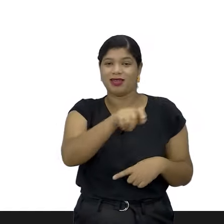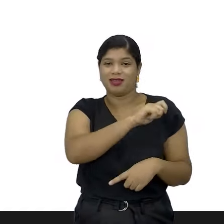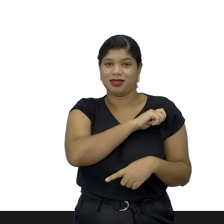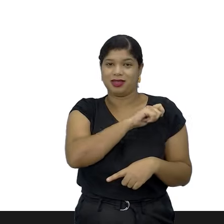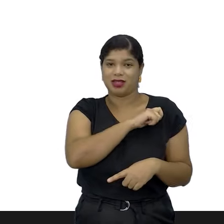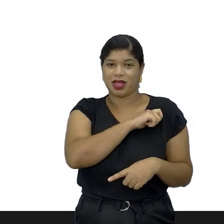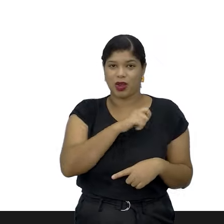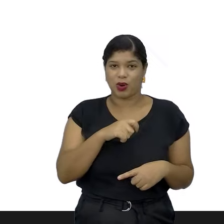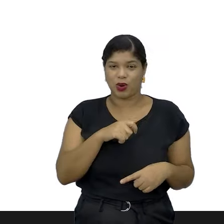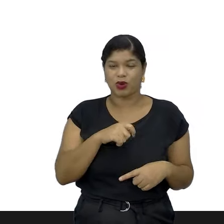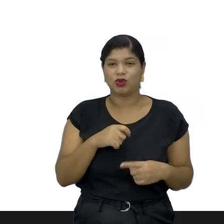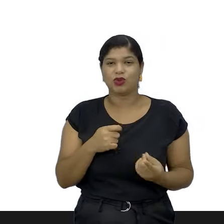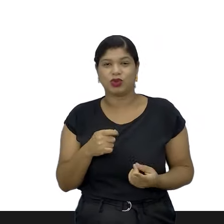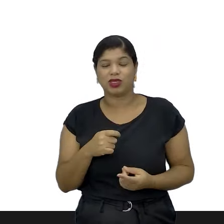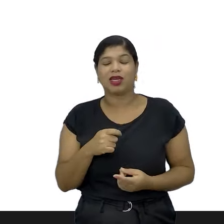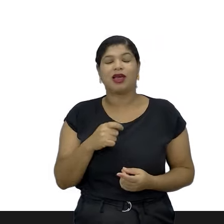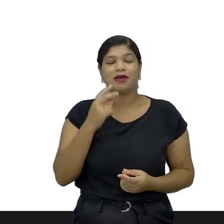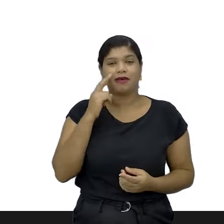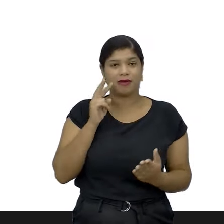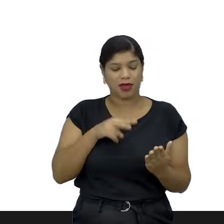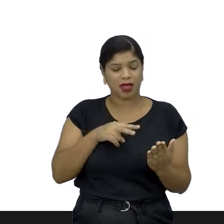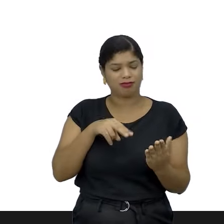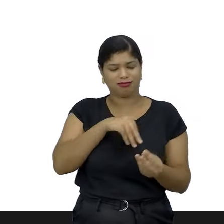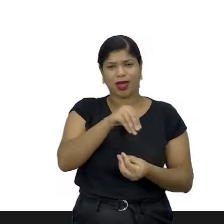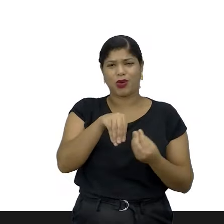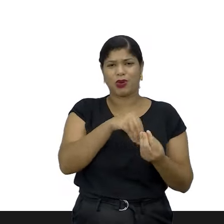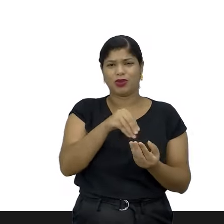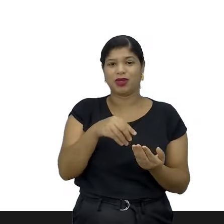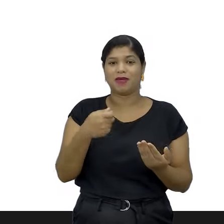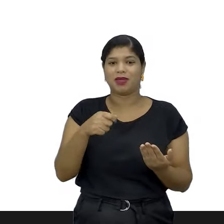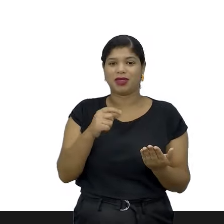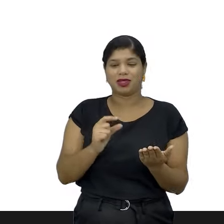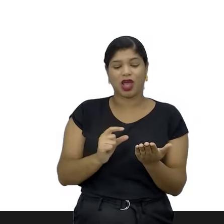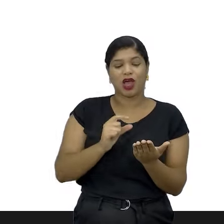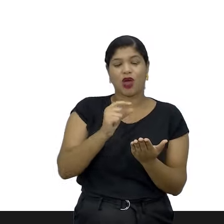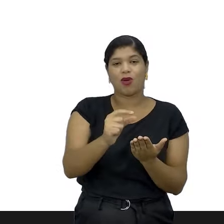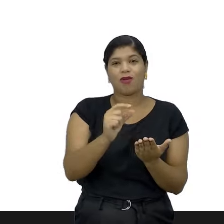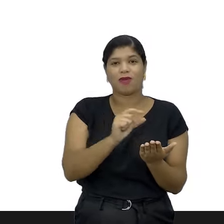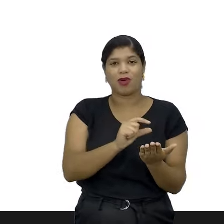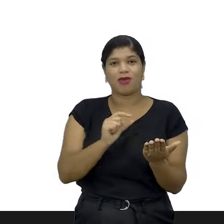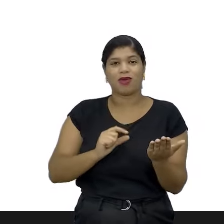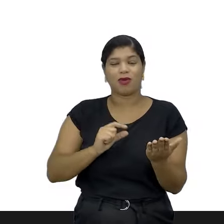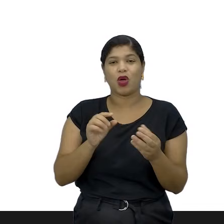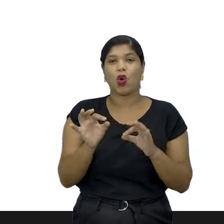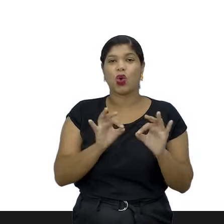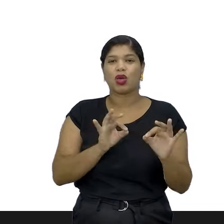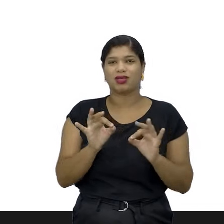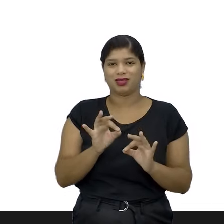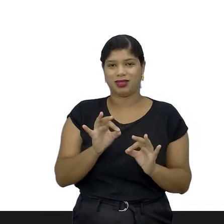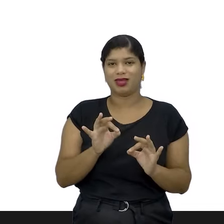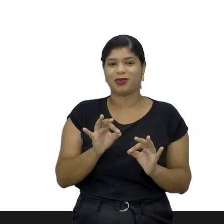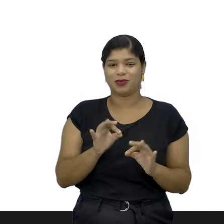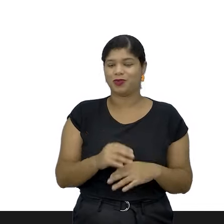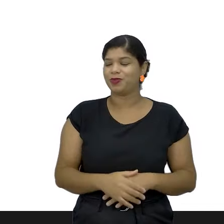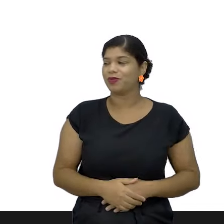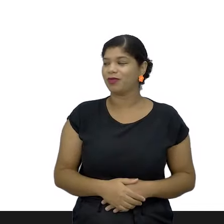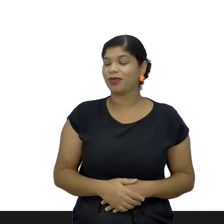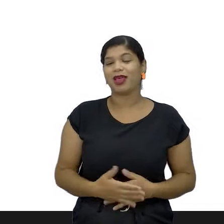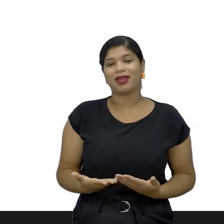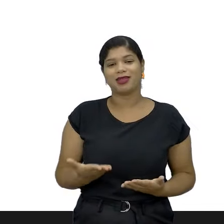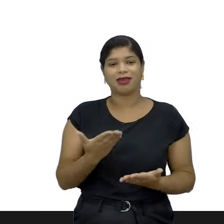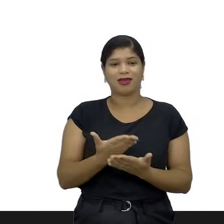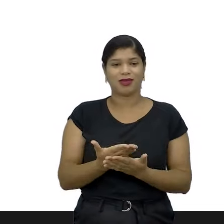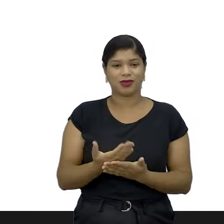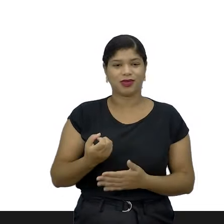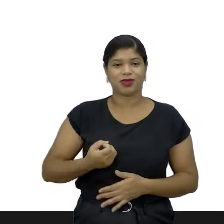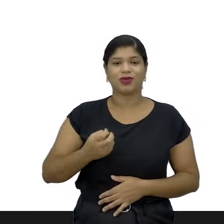precisam organizar aí o título, a lista de ingredientes, o modo de fazer. E então, chegamos à aula 5, em